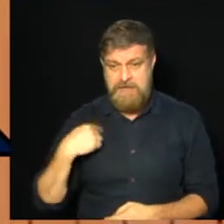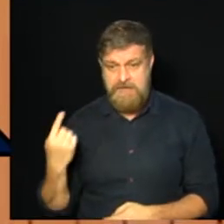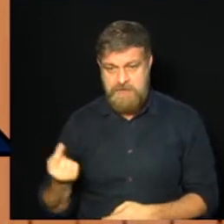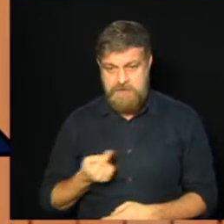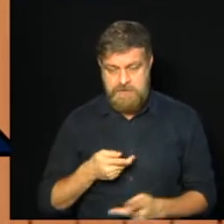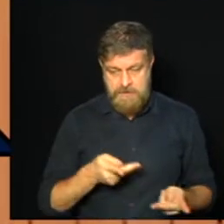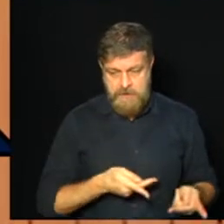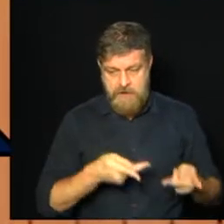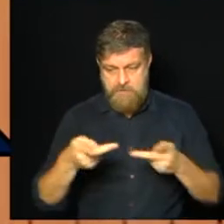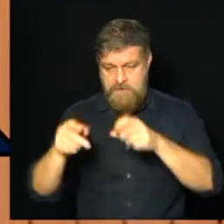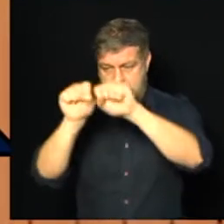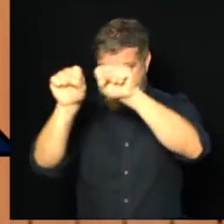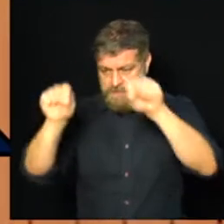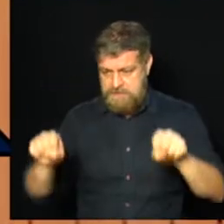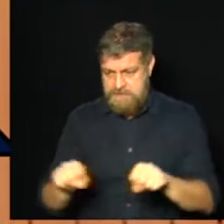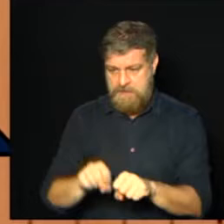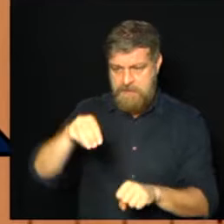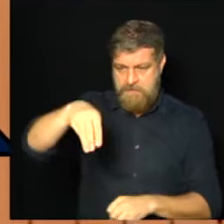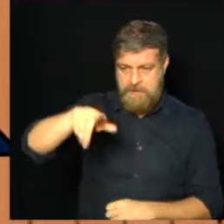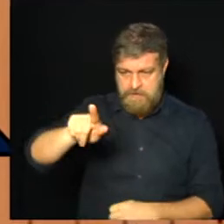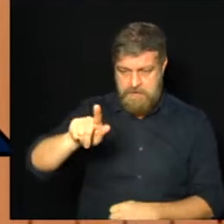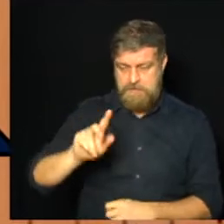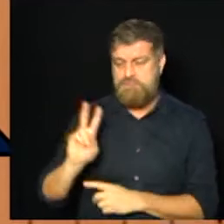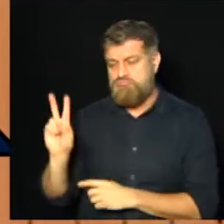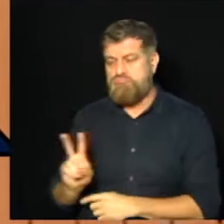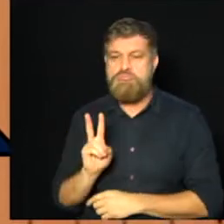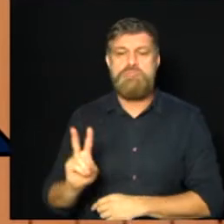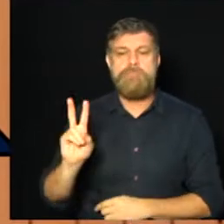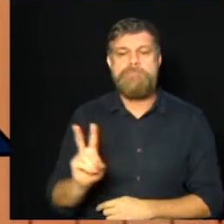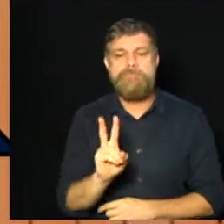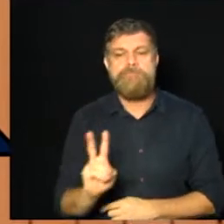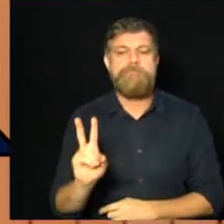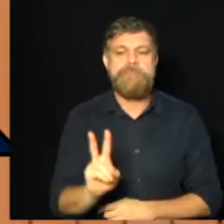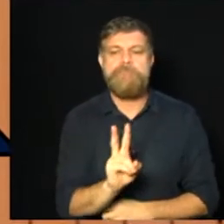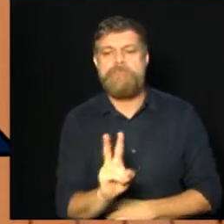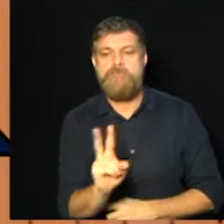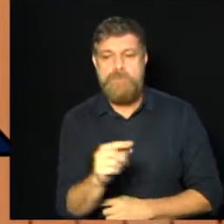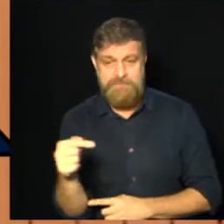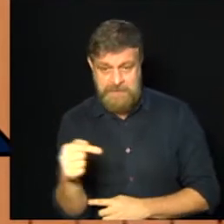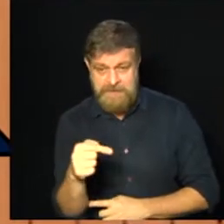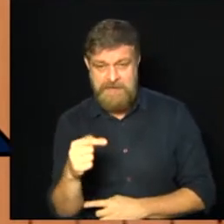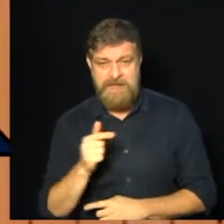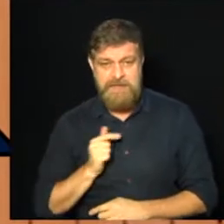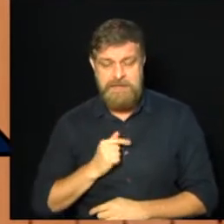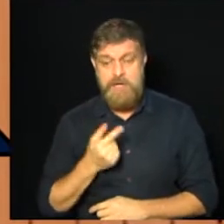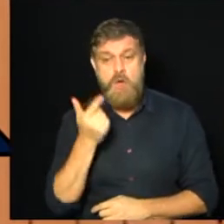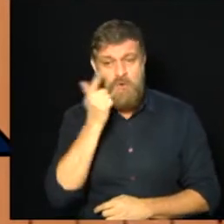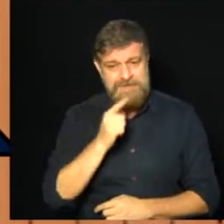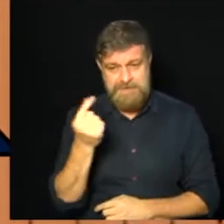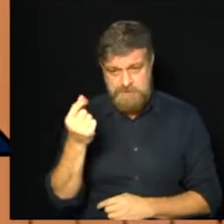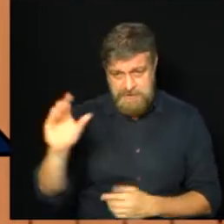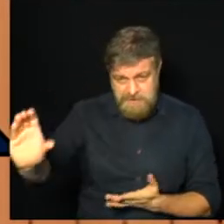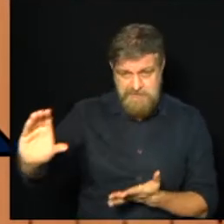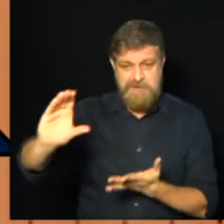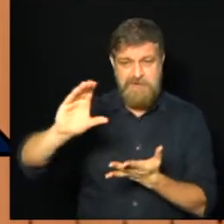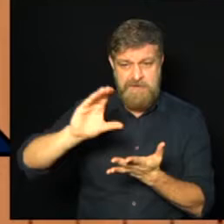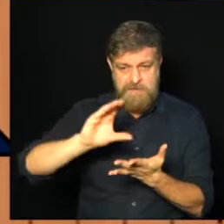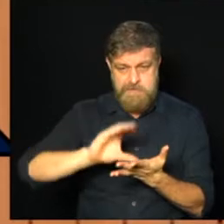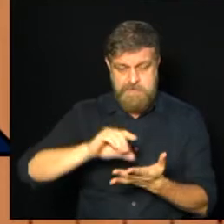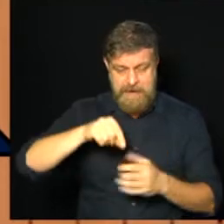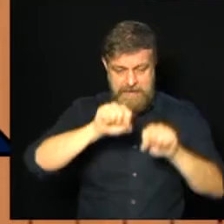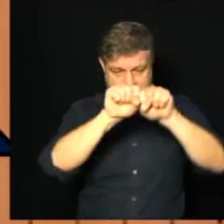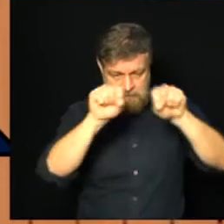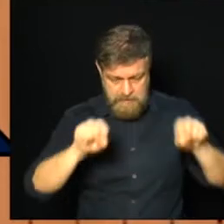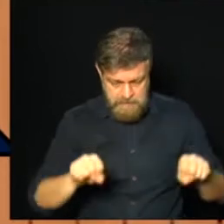ali à Rede Mário Gatti, e que nós, inclusive, temos aí destinado emendas parlamentares, enfim, temos feito